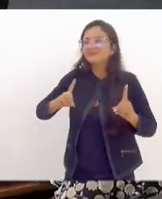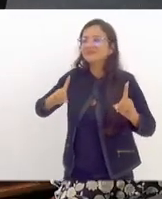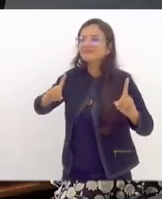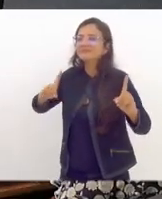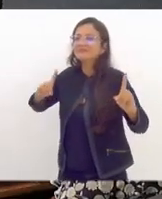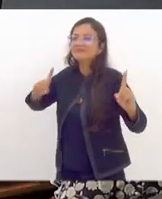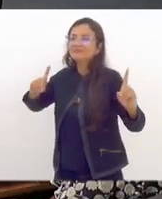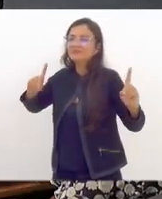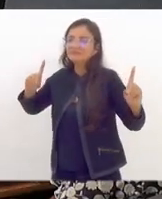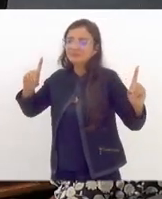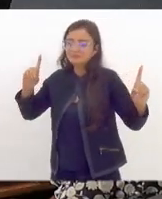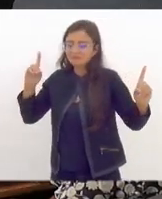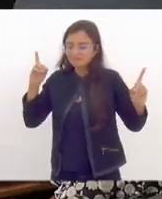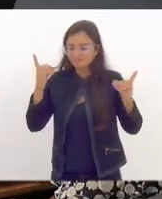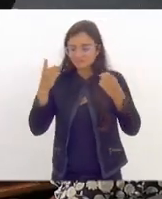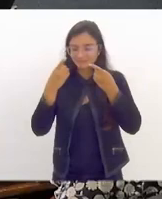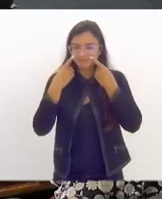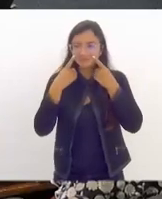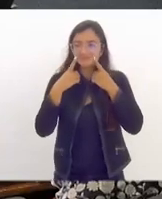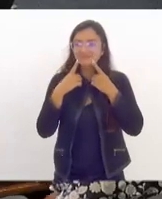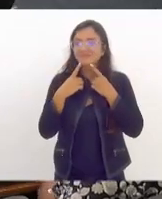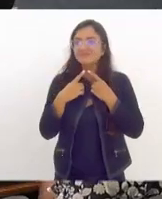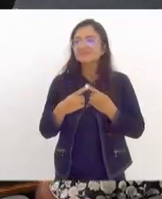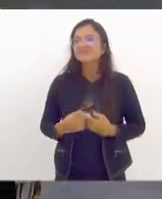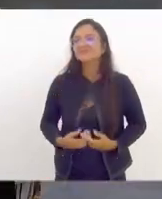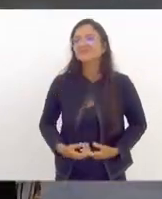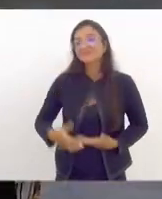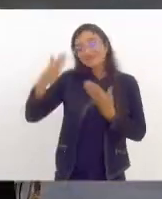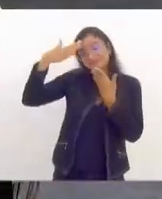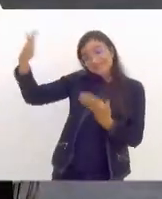soluço se chora obrigada